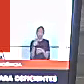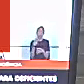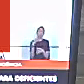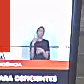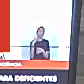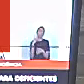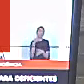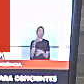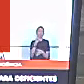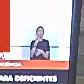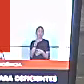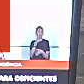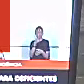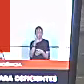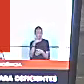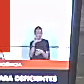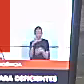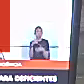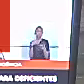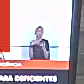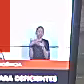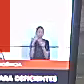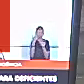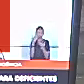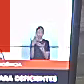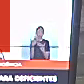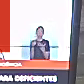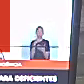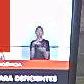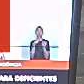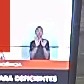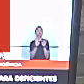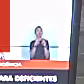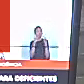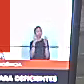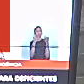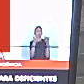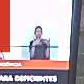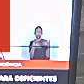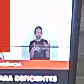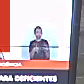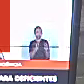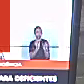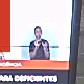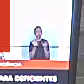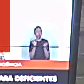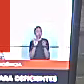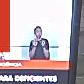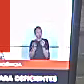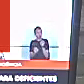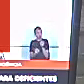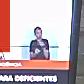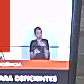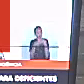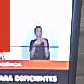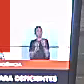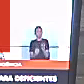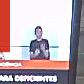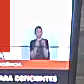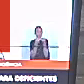Muito do que já foi falado aqui, a gente realmente reforça. Eu aqui